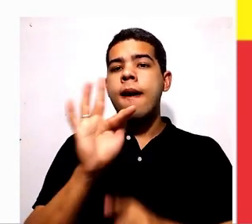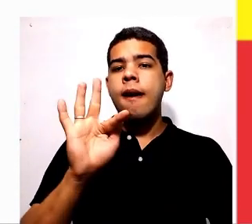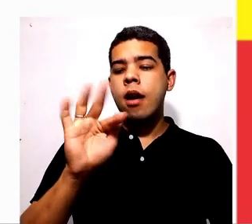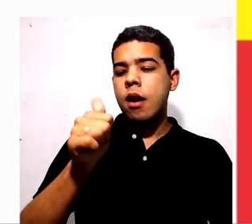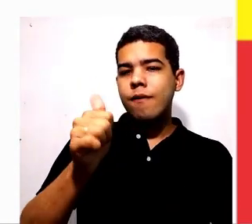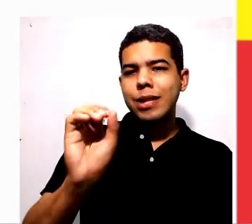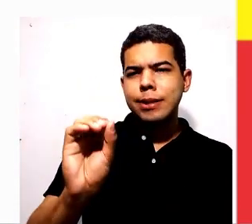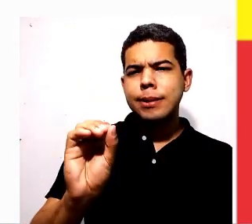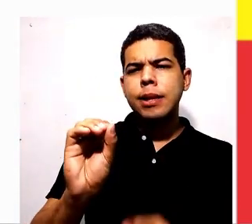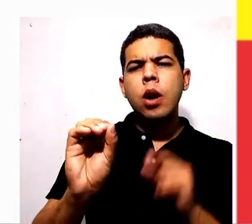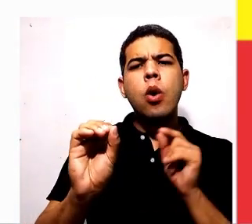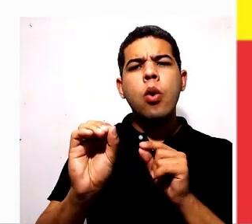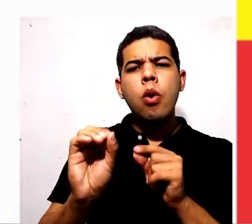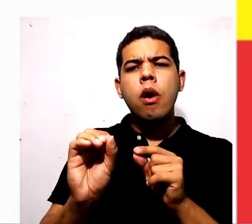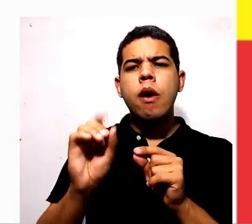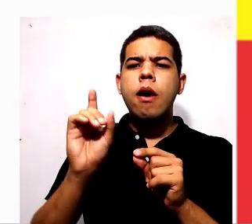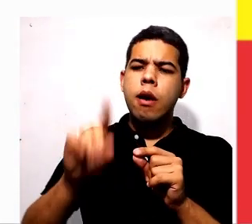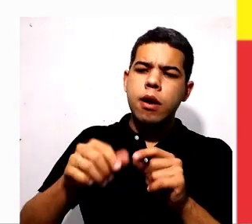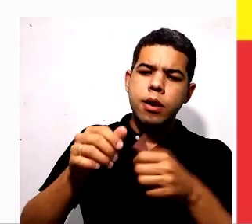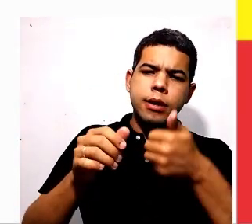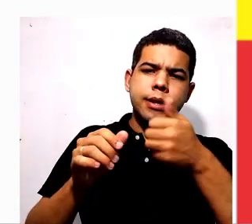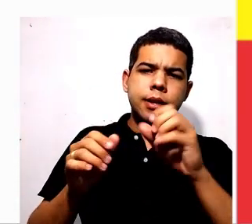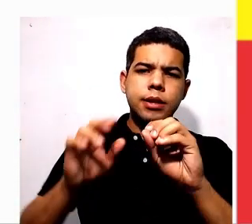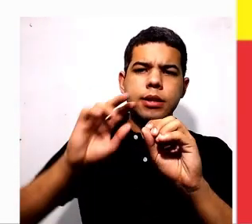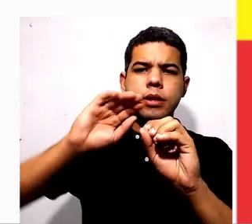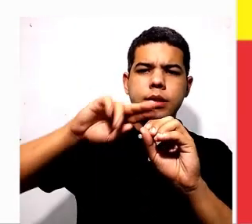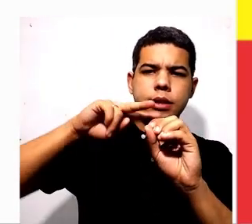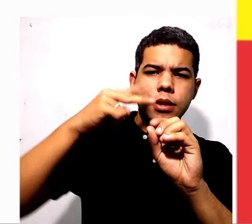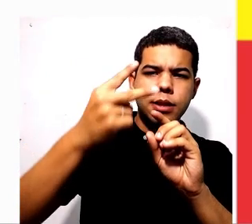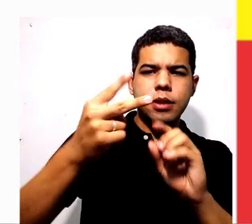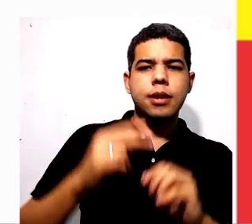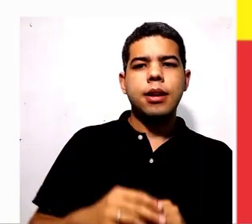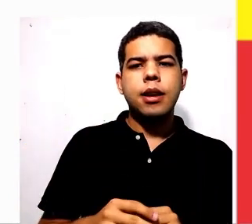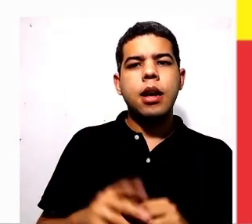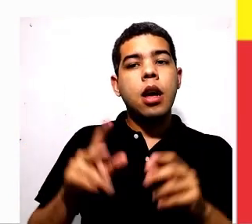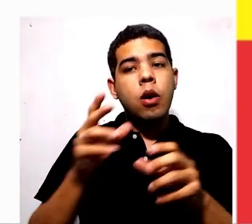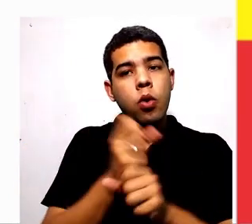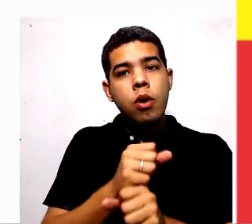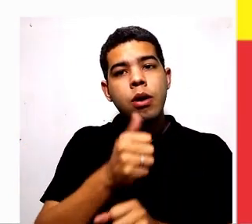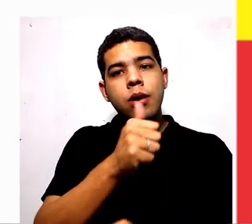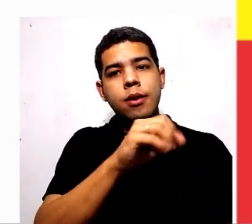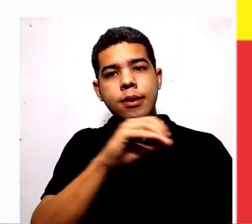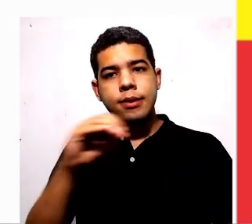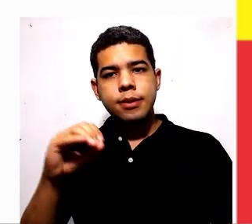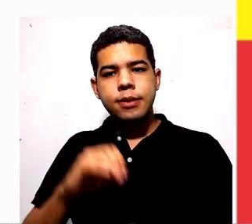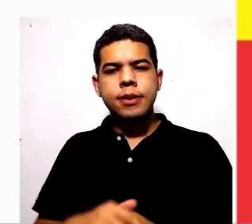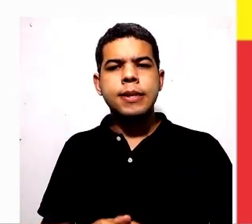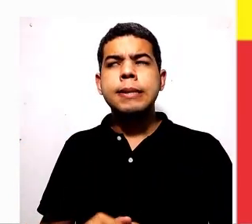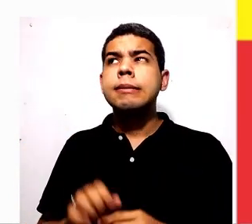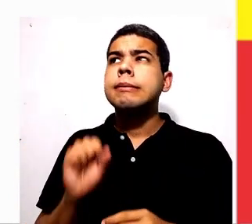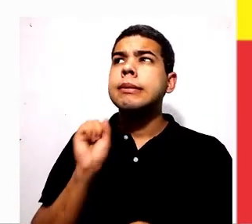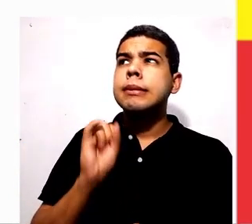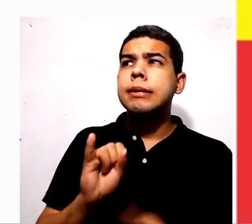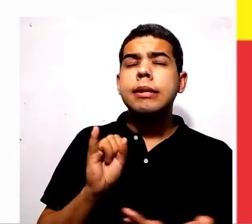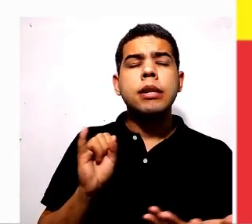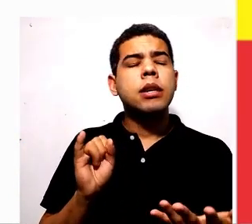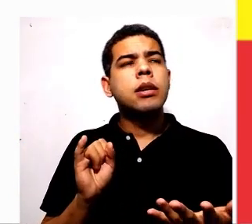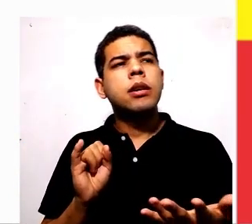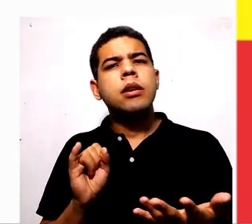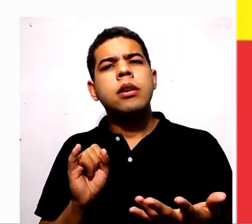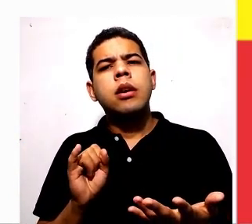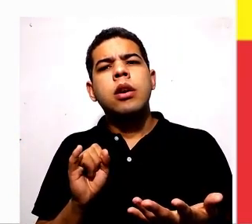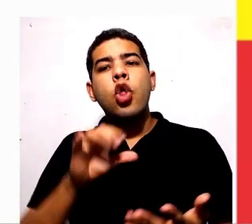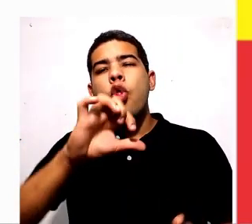só fazer 10 ao quadrado, que vai dar 100. Beleza? Se eu quiser a posição,